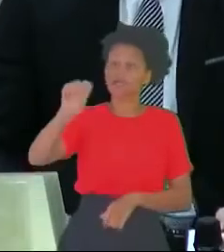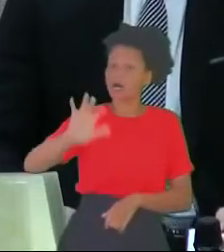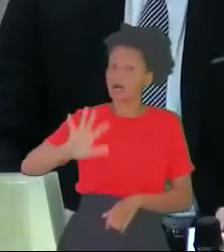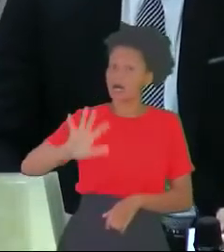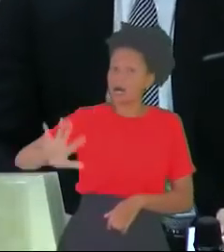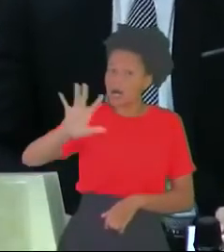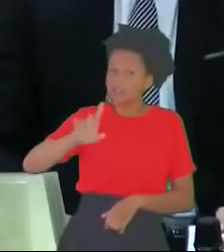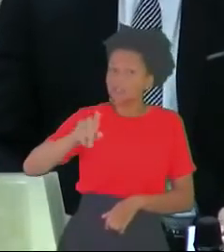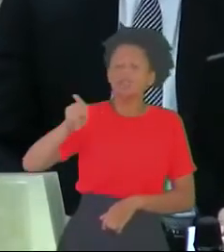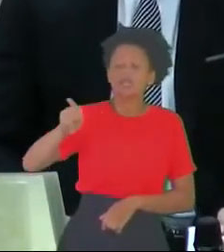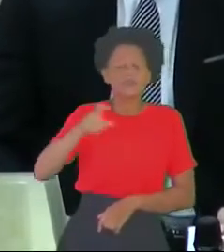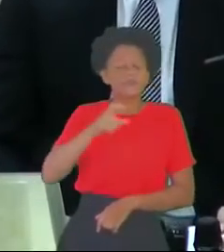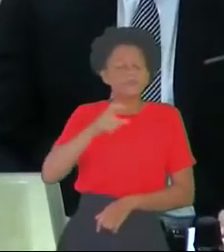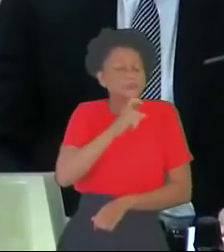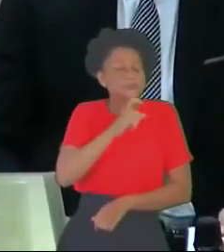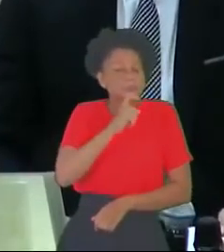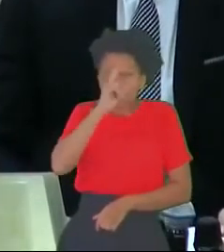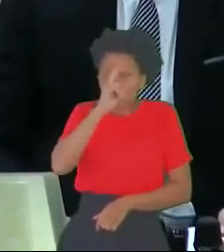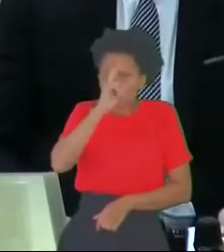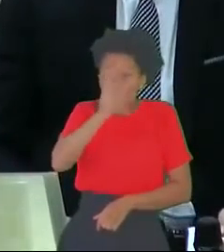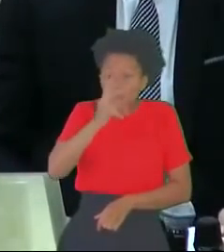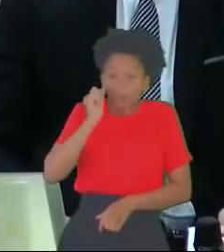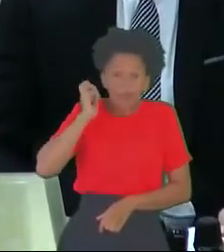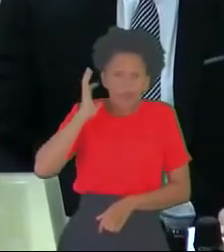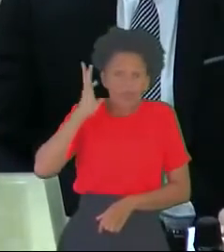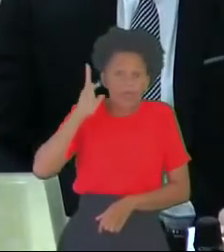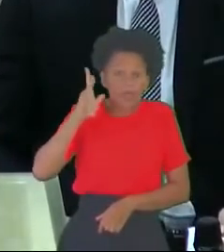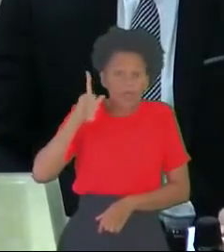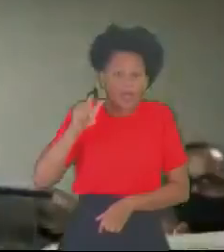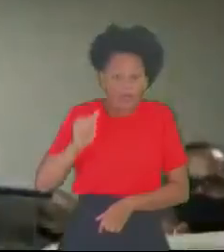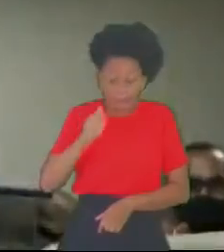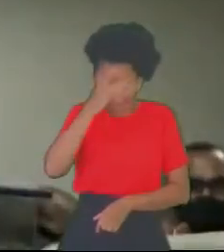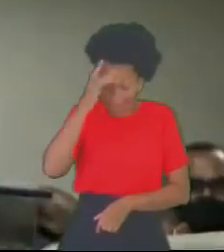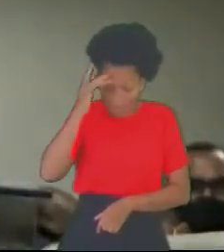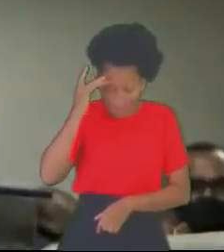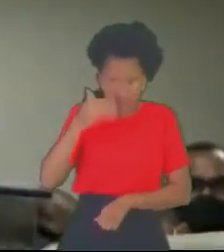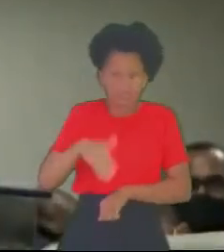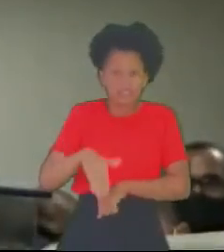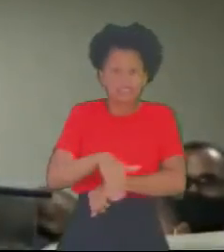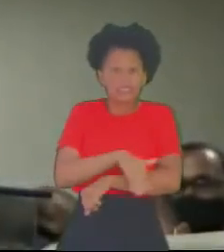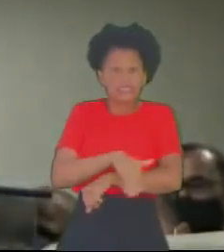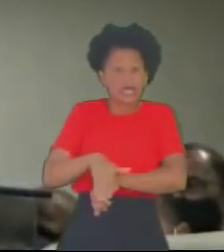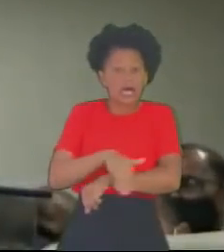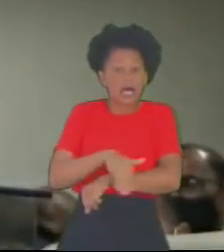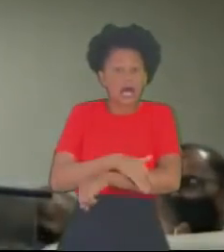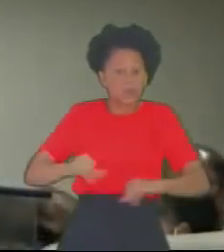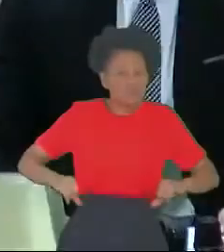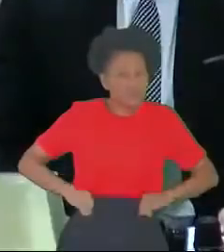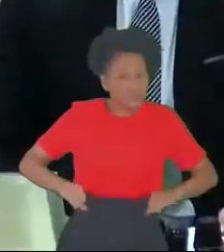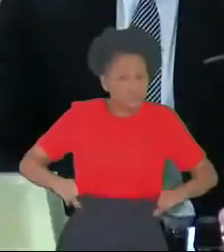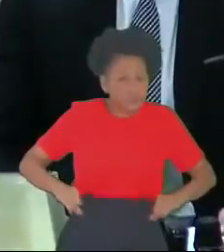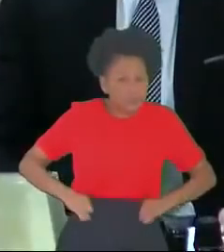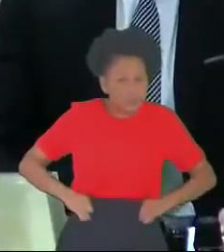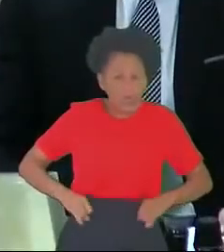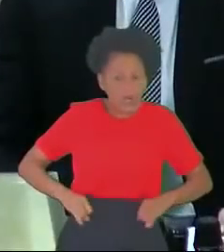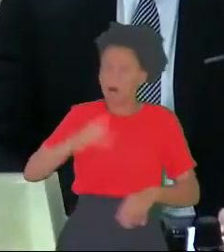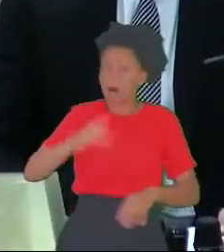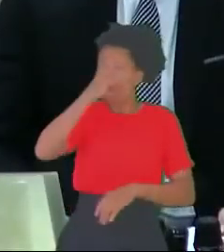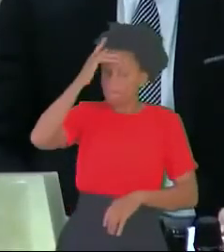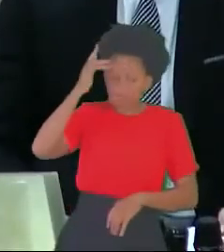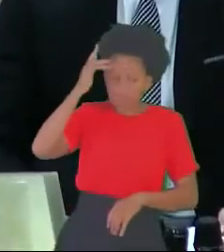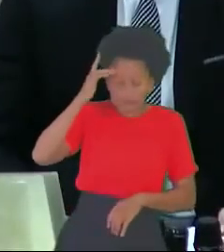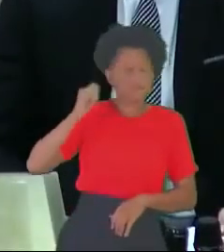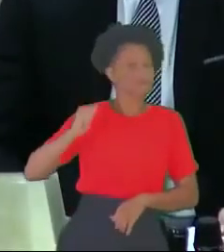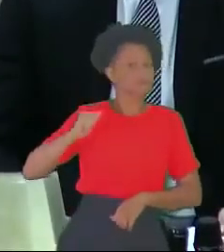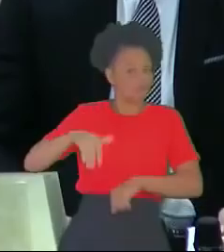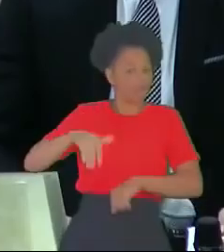frio mesmo. Glória a Deus. E de madrugada, uma pessoa na rua, ela sofre. De madrugada, uma pessoa na rua, ela